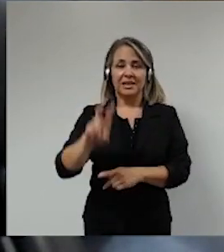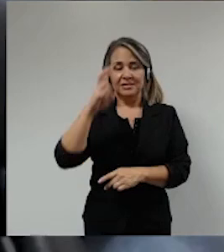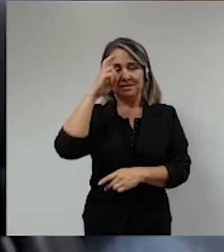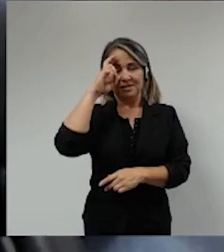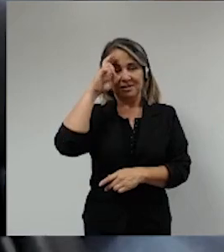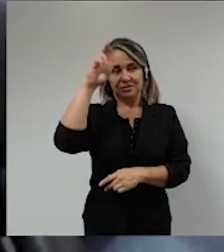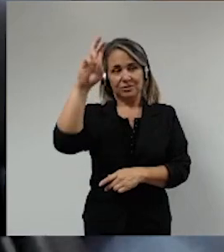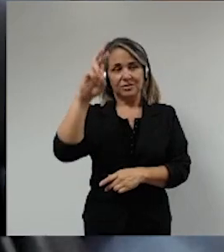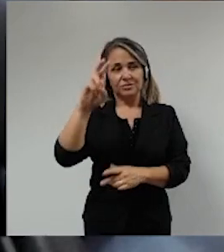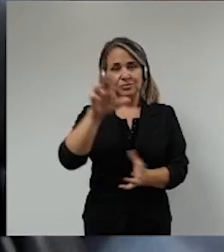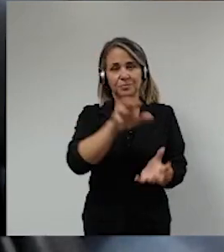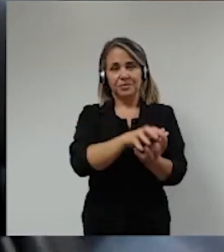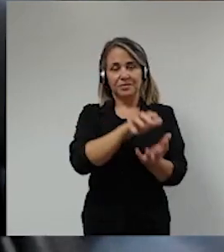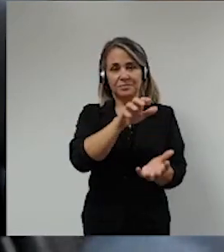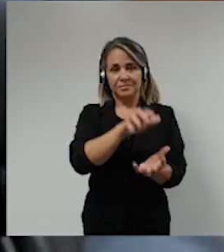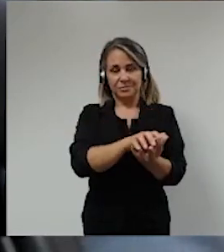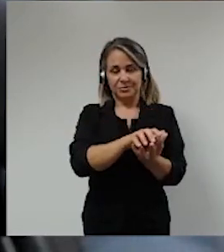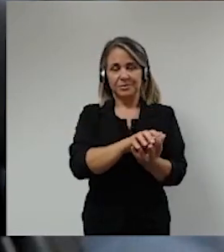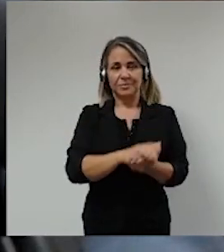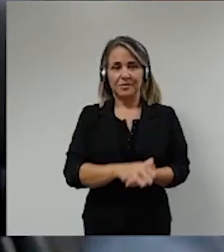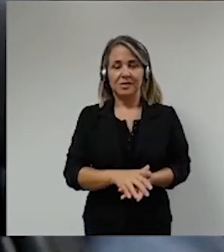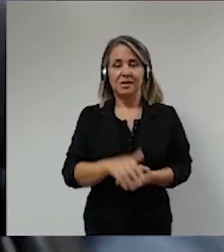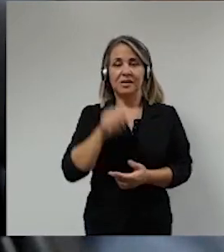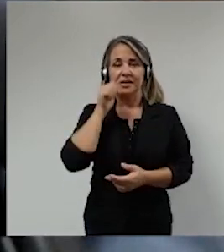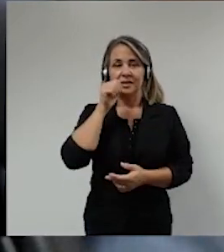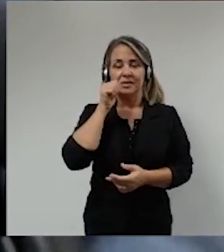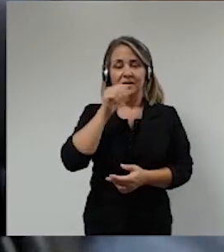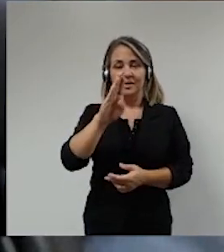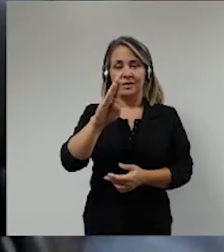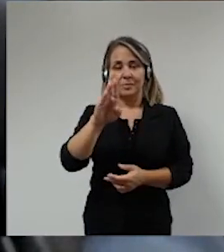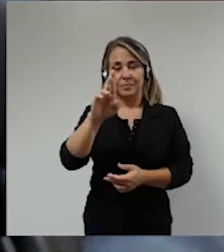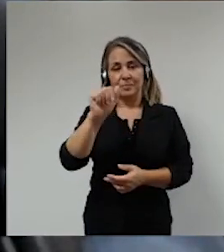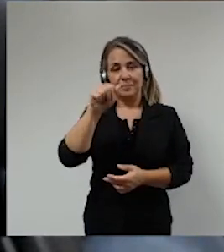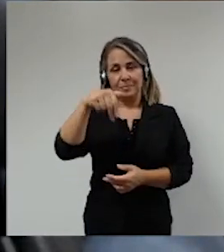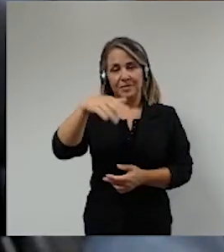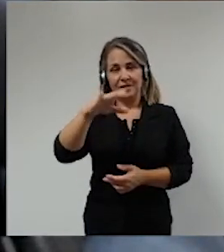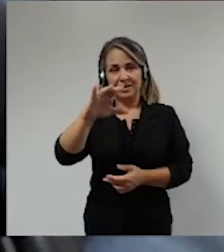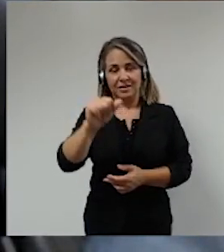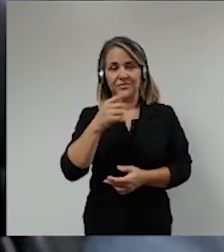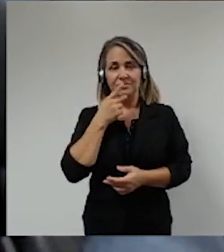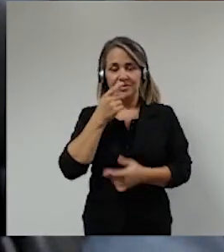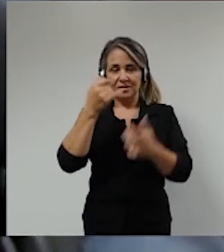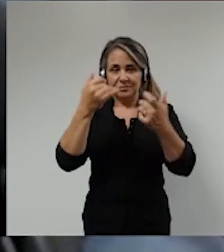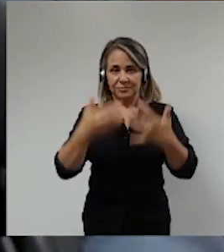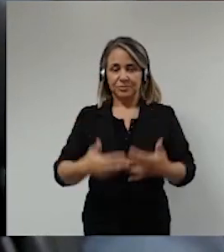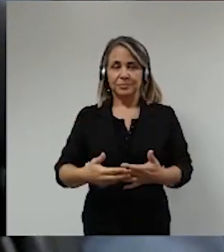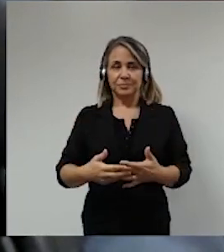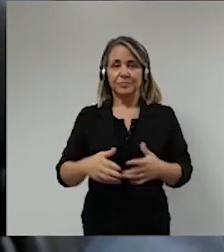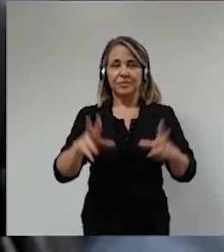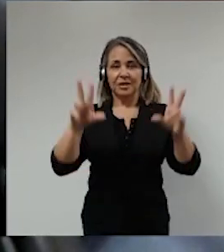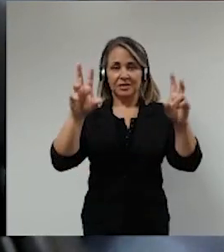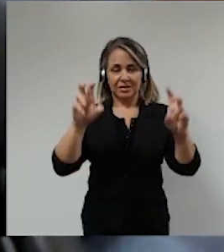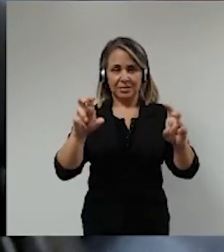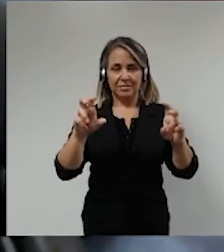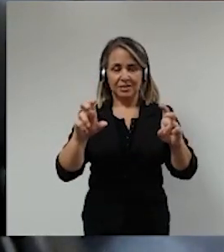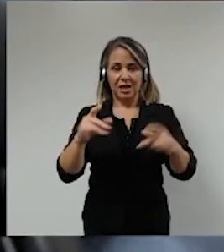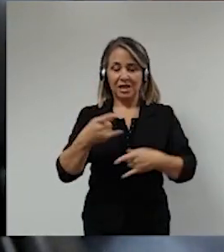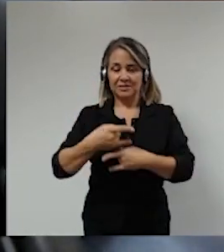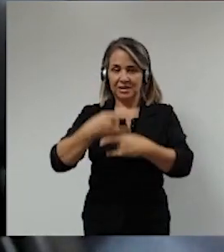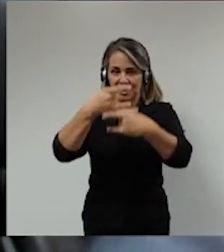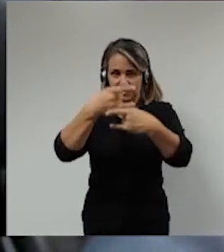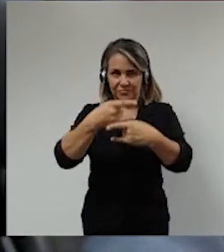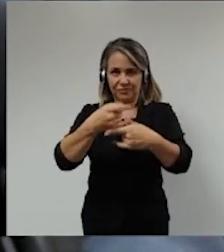OAB de Pernambuco. A senhorita Branca Alves falará sobre o tema As lives vieram para